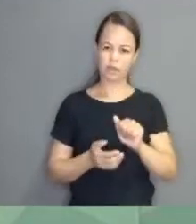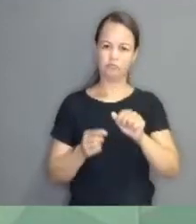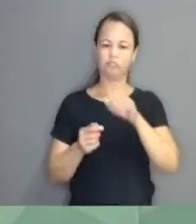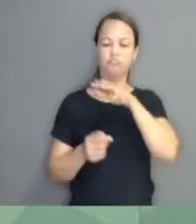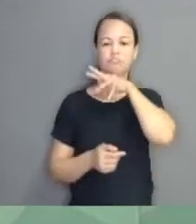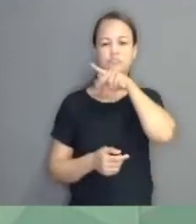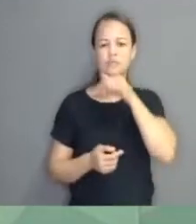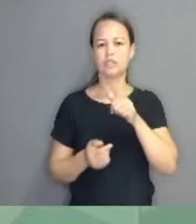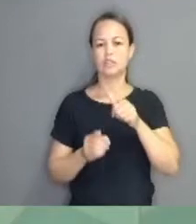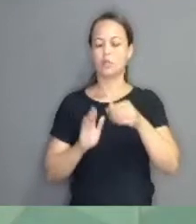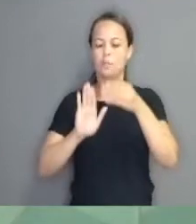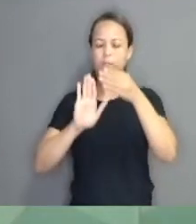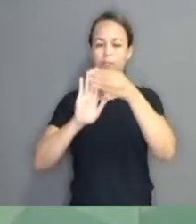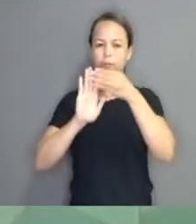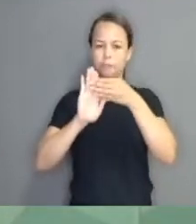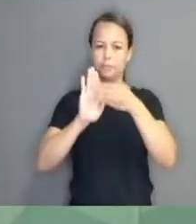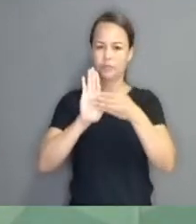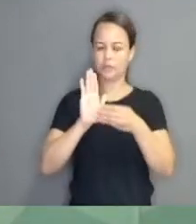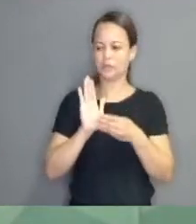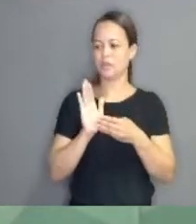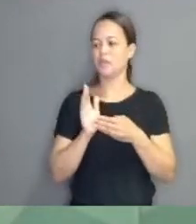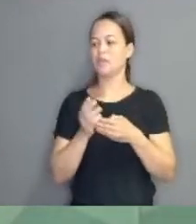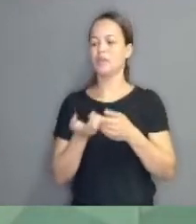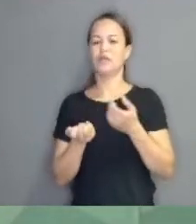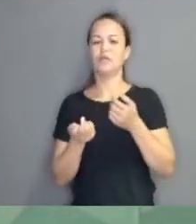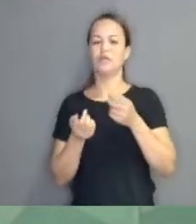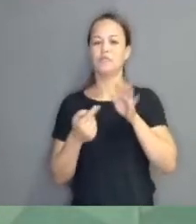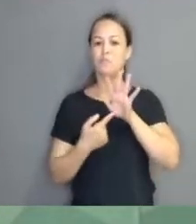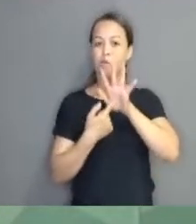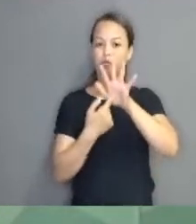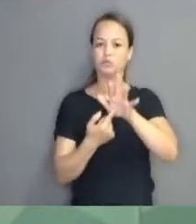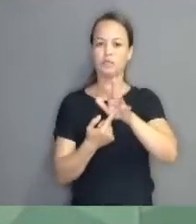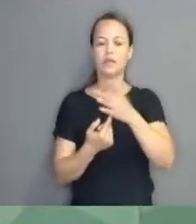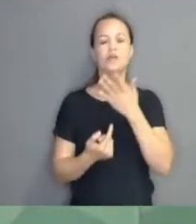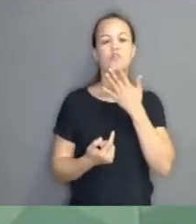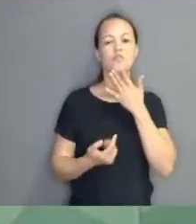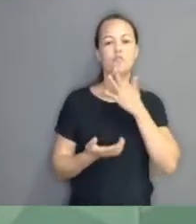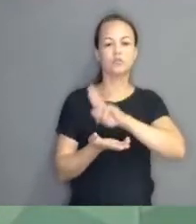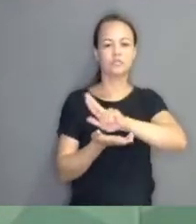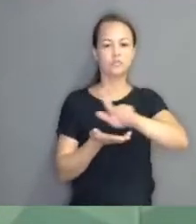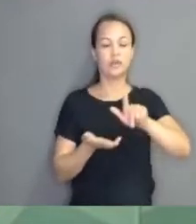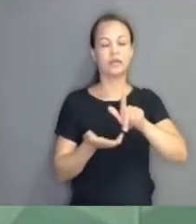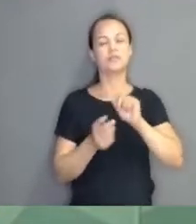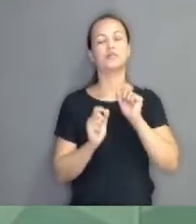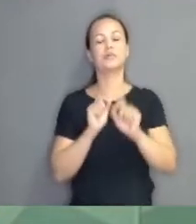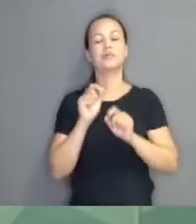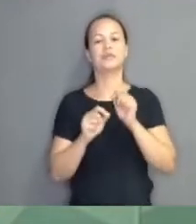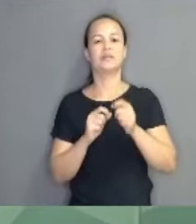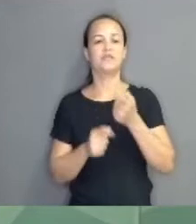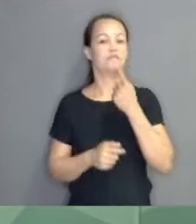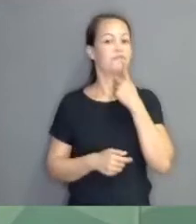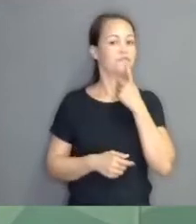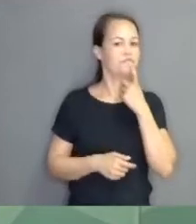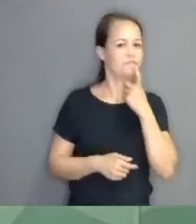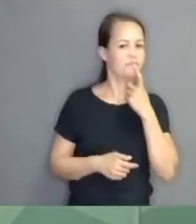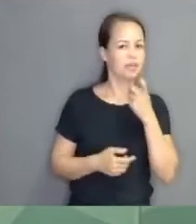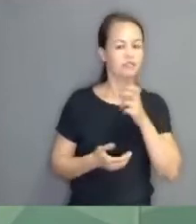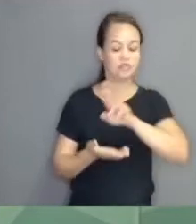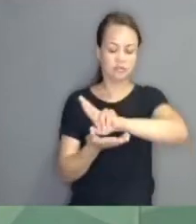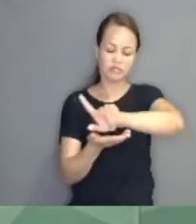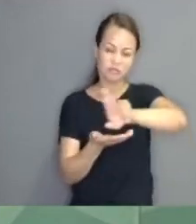marcadinho de cores diferentes aqui na verdade em vermelho o nome de diferentes animais